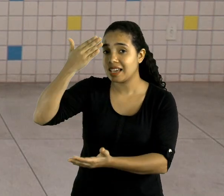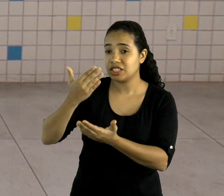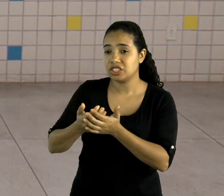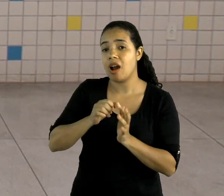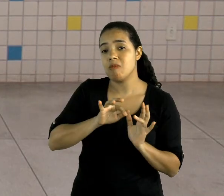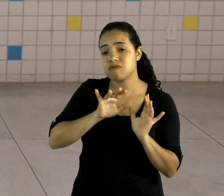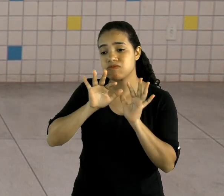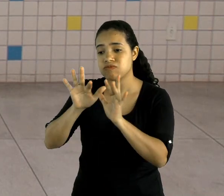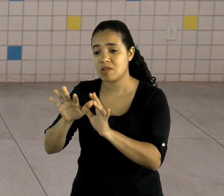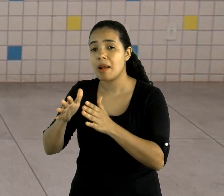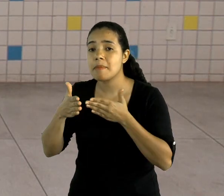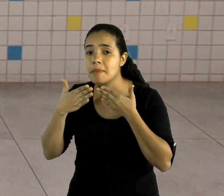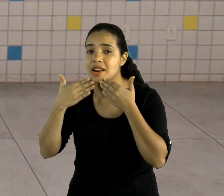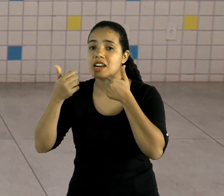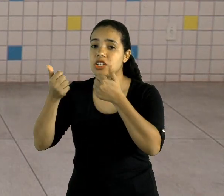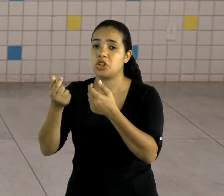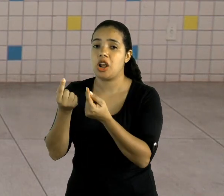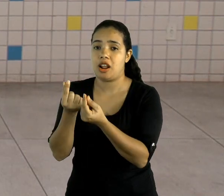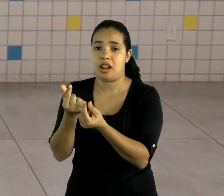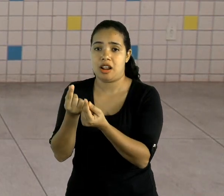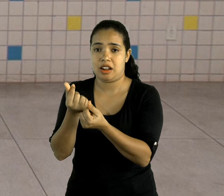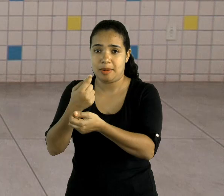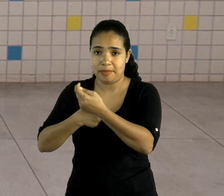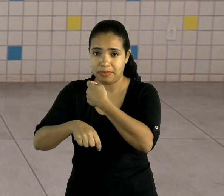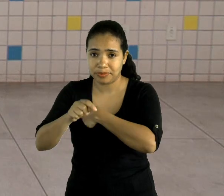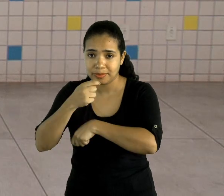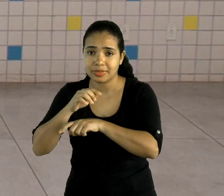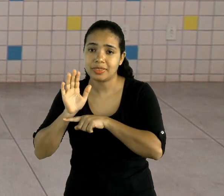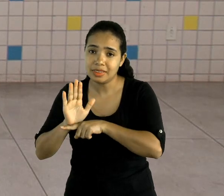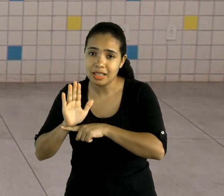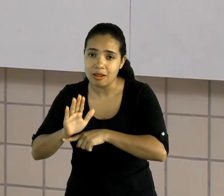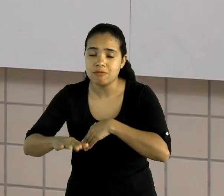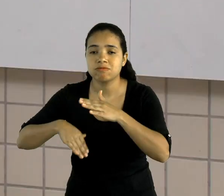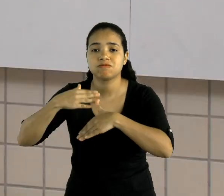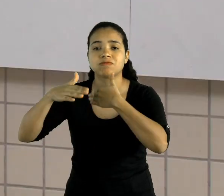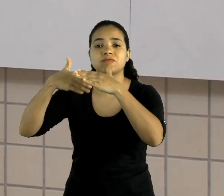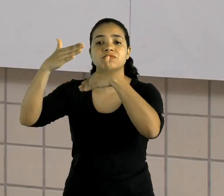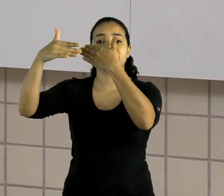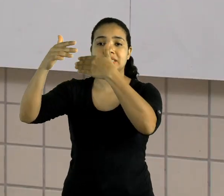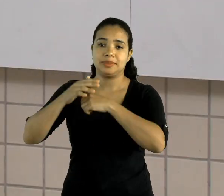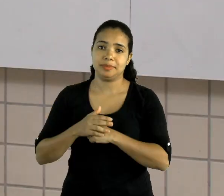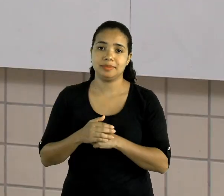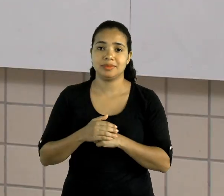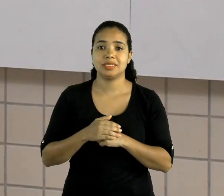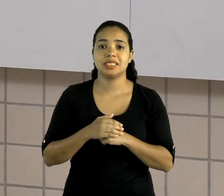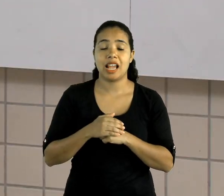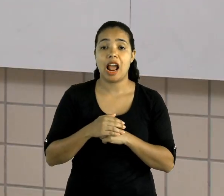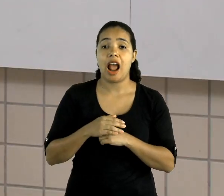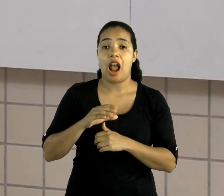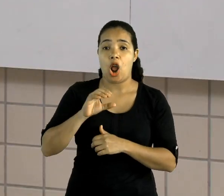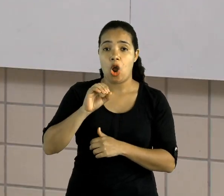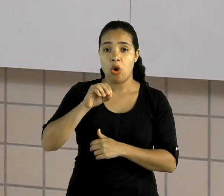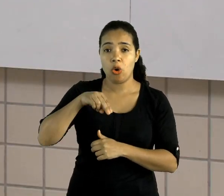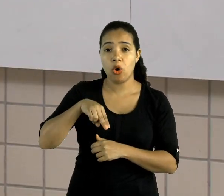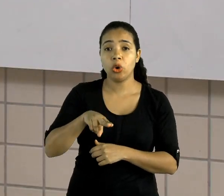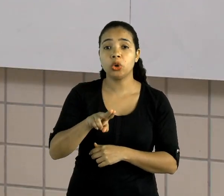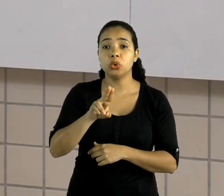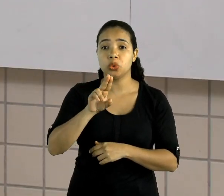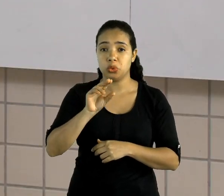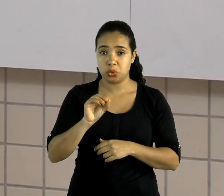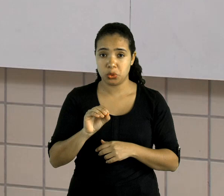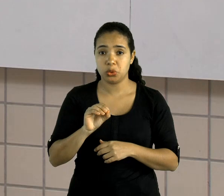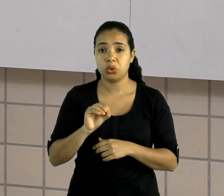essa economia, auxiliariam no aumento da economia do Canadá. A ONU, ela fez um pacto chamado Pacto Global